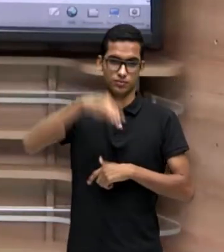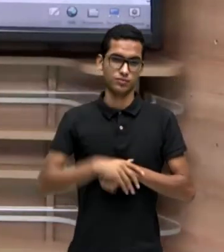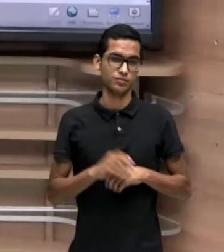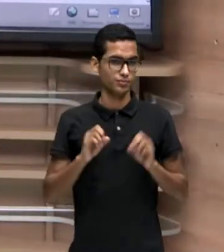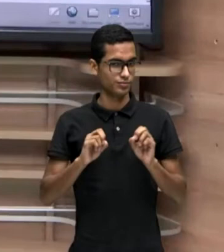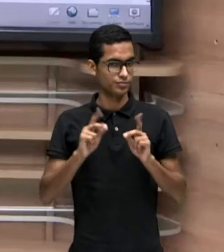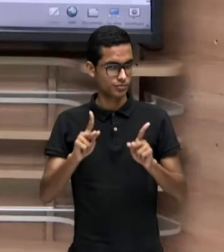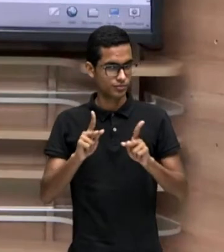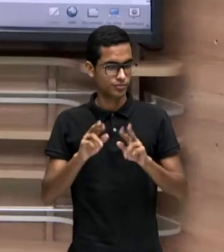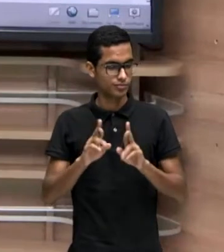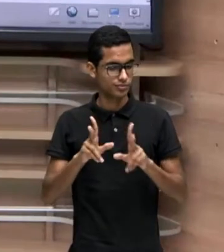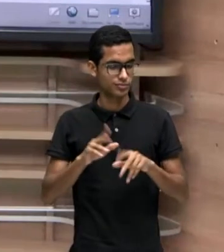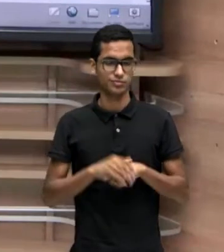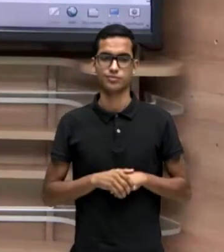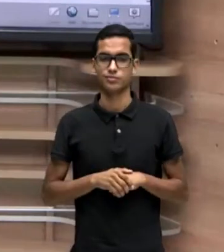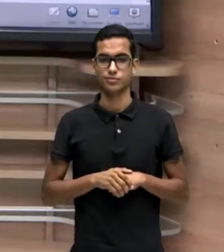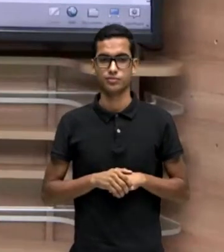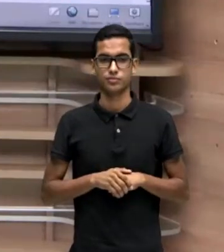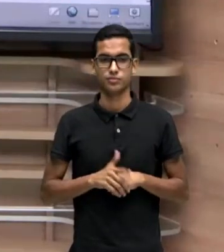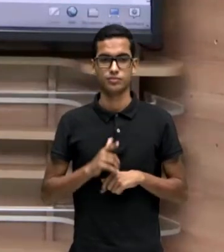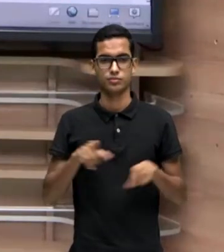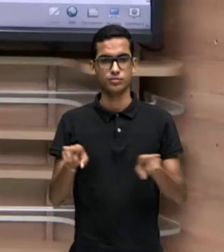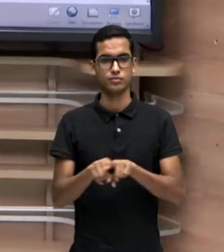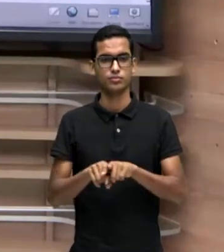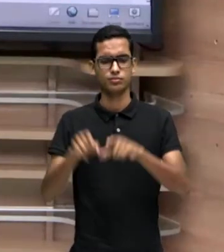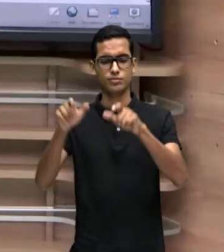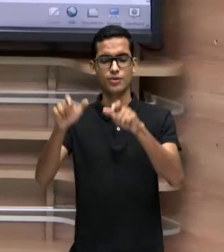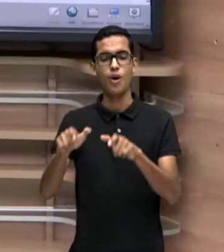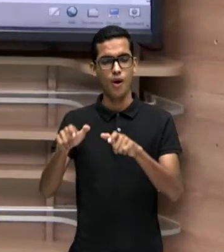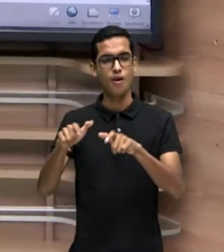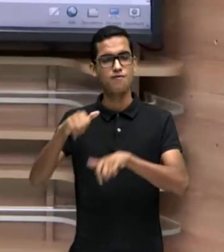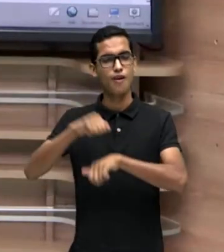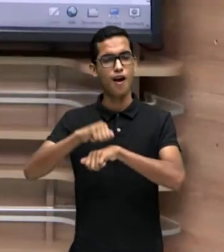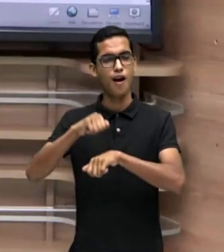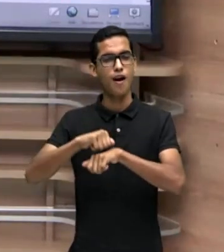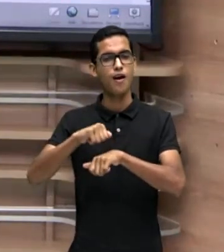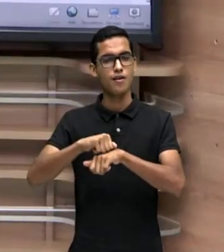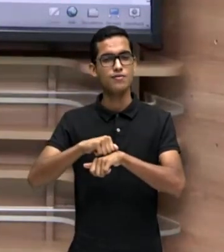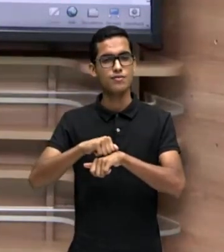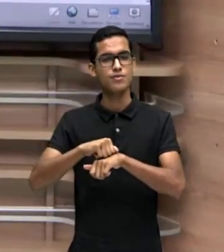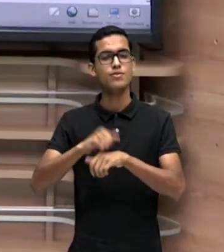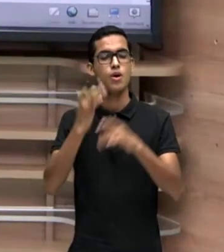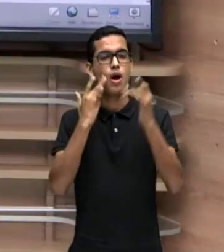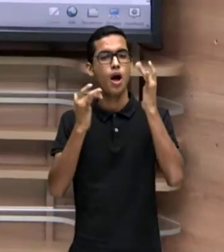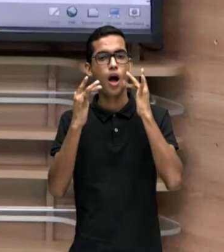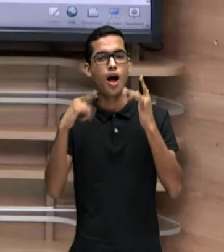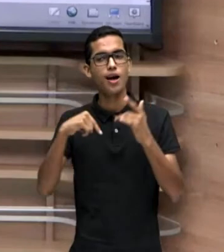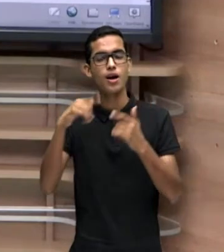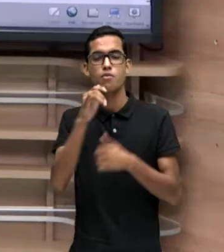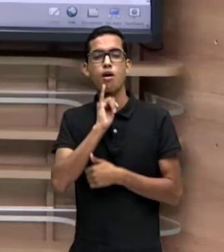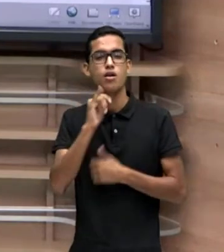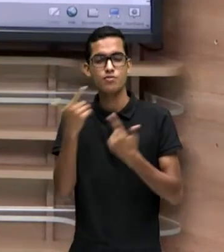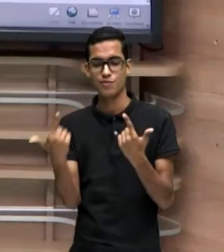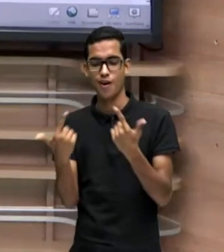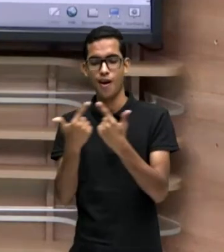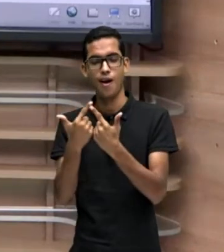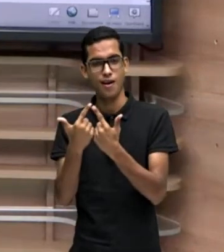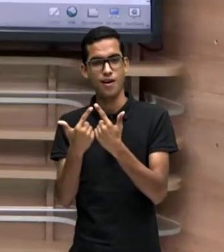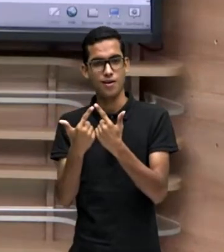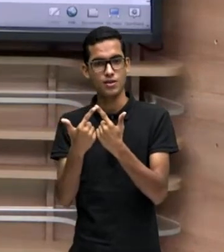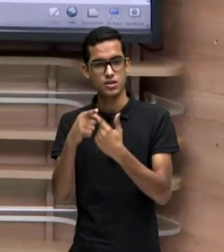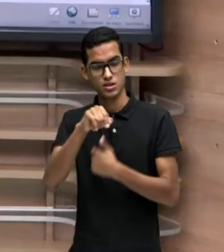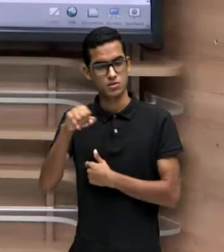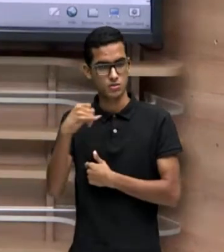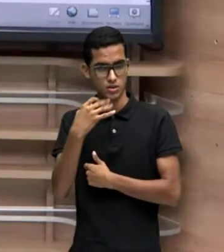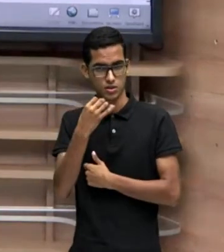Ou então aquele espaço físico, teatro, como nós temos aqui no nosso estado do Amazonas, o nosso Teatro Amazonas, que se vocês tiverem